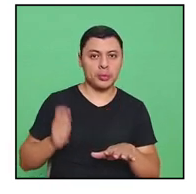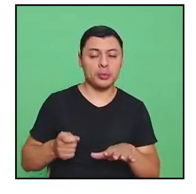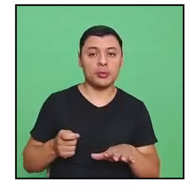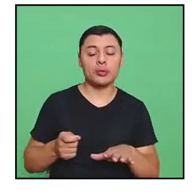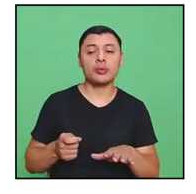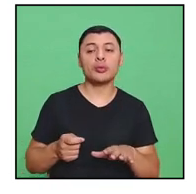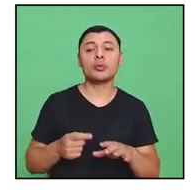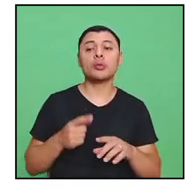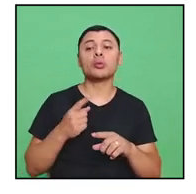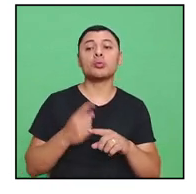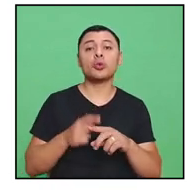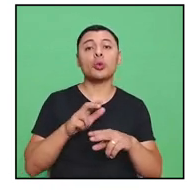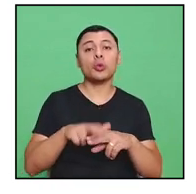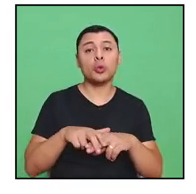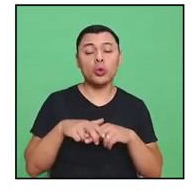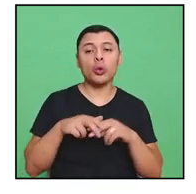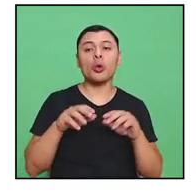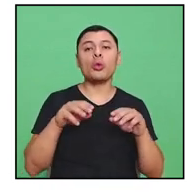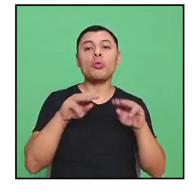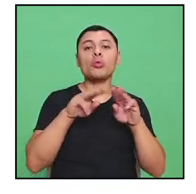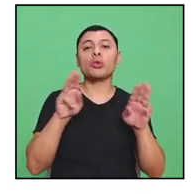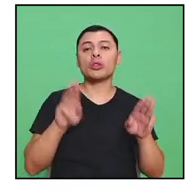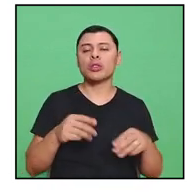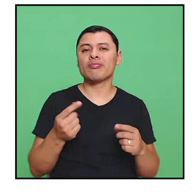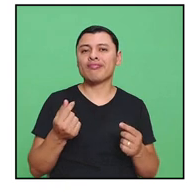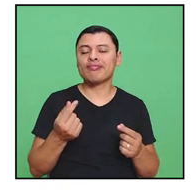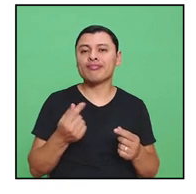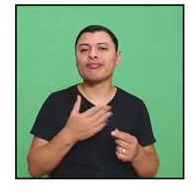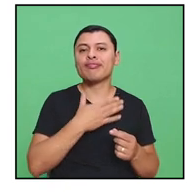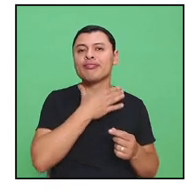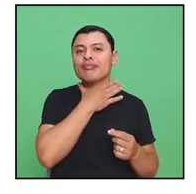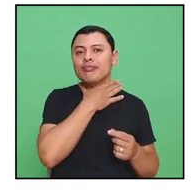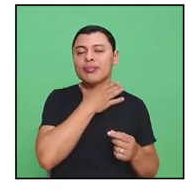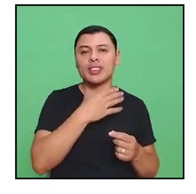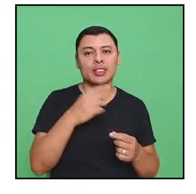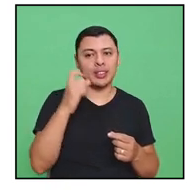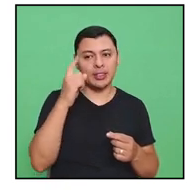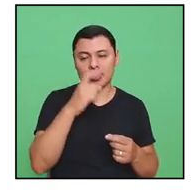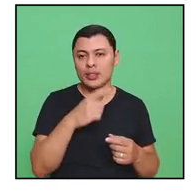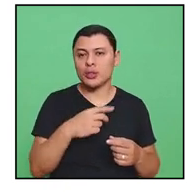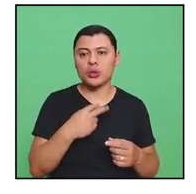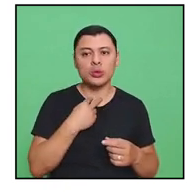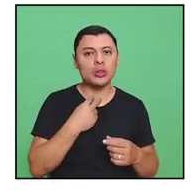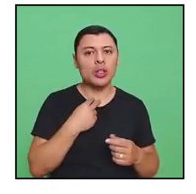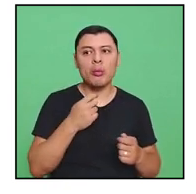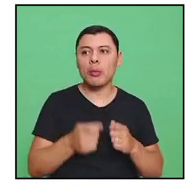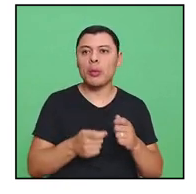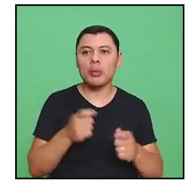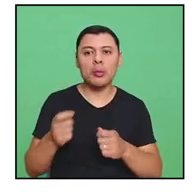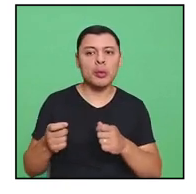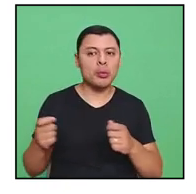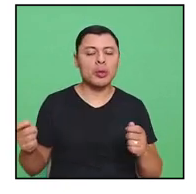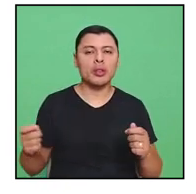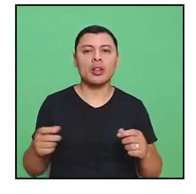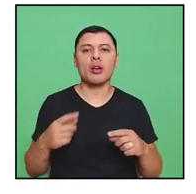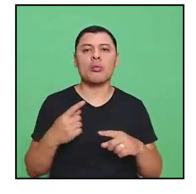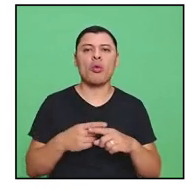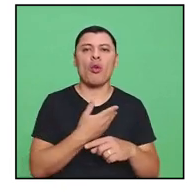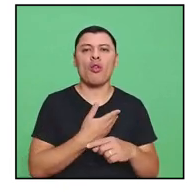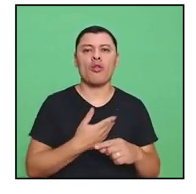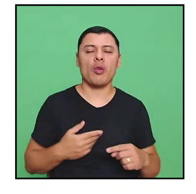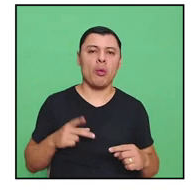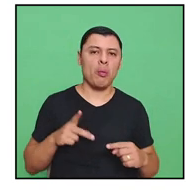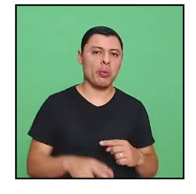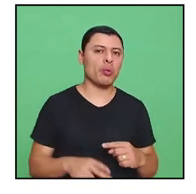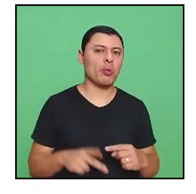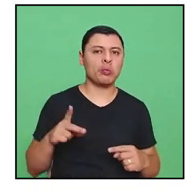de que o museu estava passando por diversas dificuldades financeiras naquele momento, não tinha como se bancar, os cortes estatais estavam